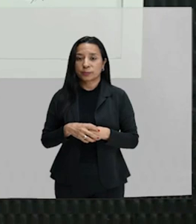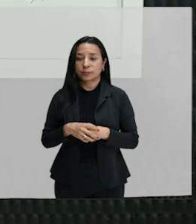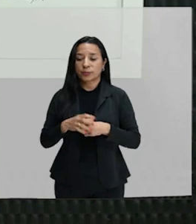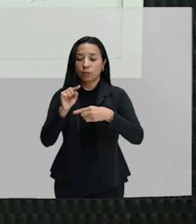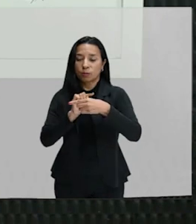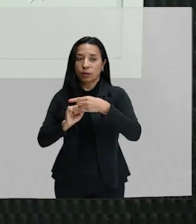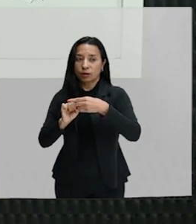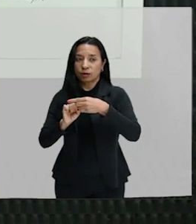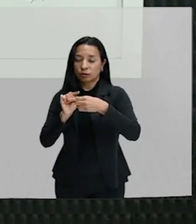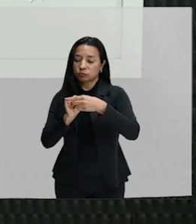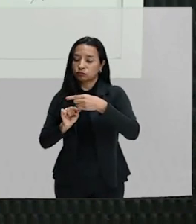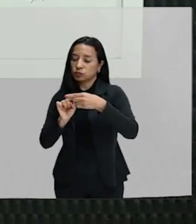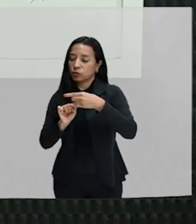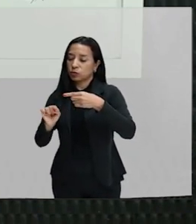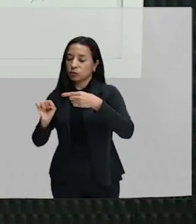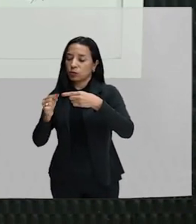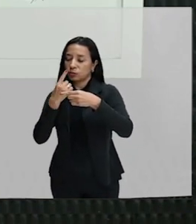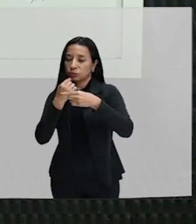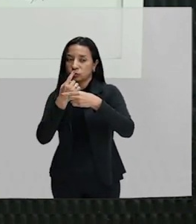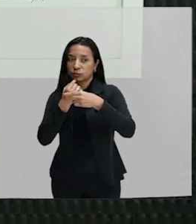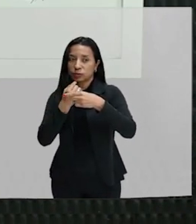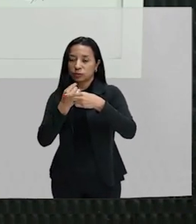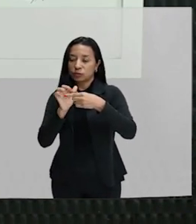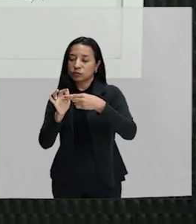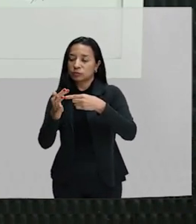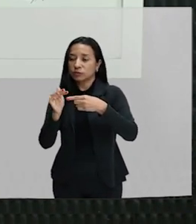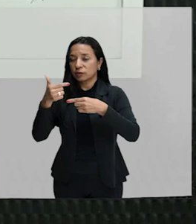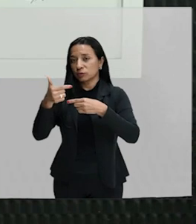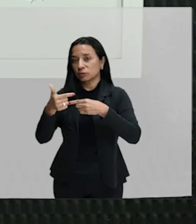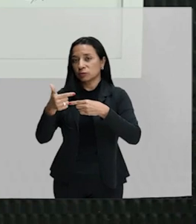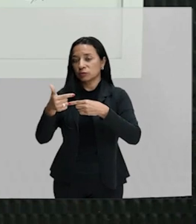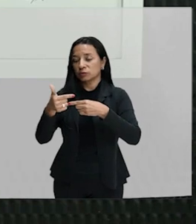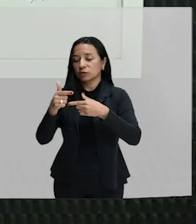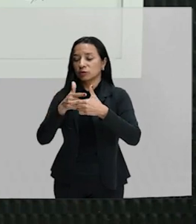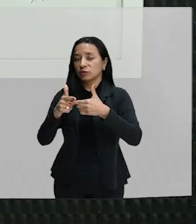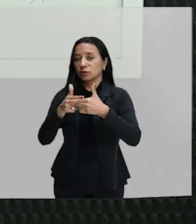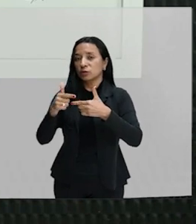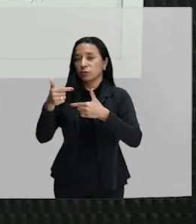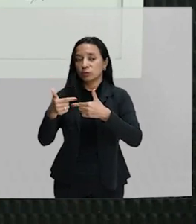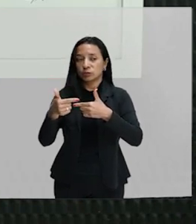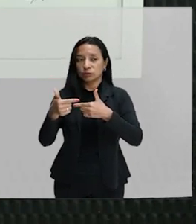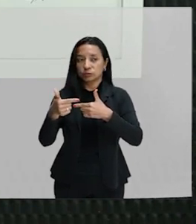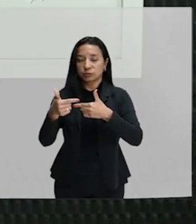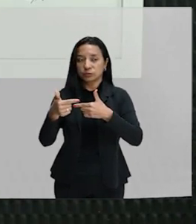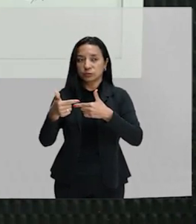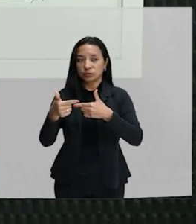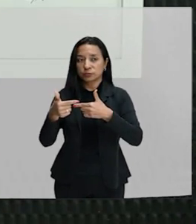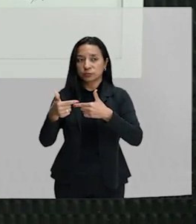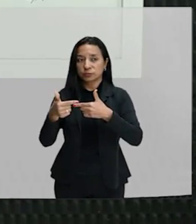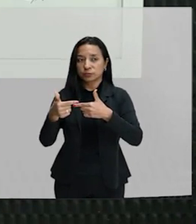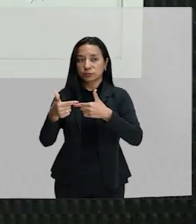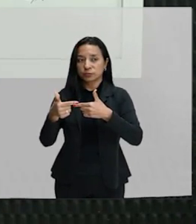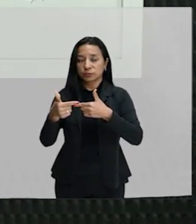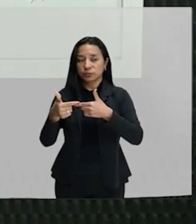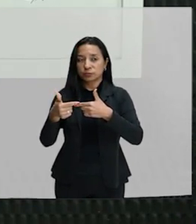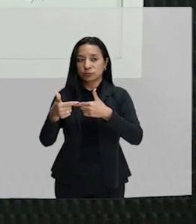0 fica 6 e 10 posso simplificar por dois dos dois lados certo então vai